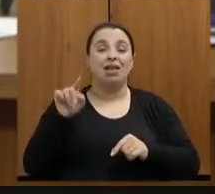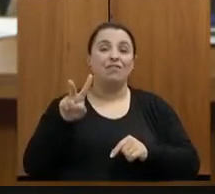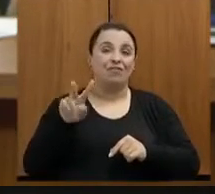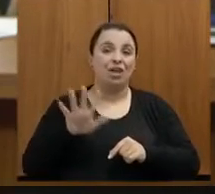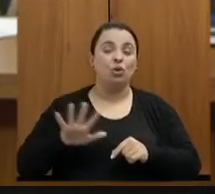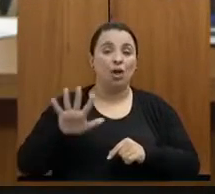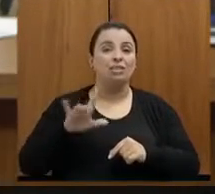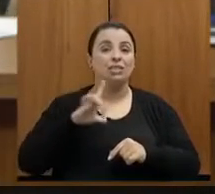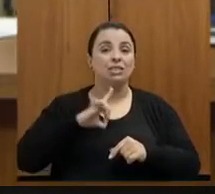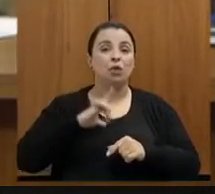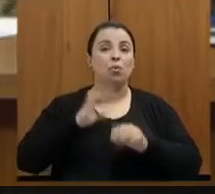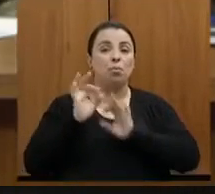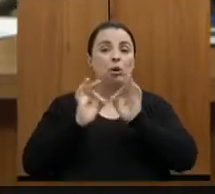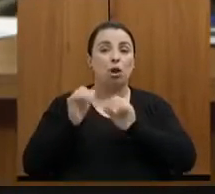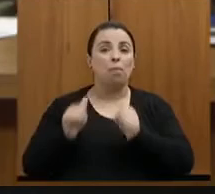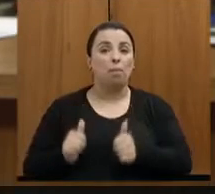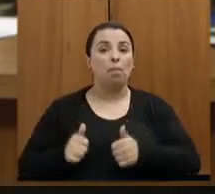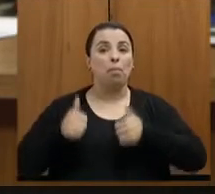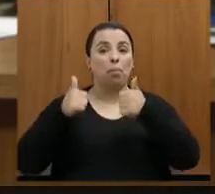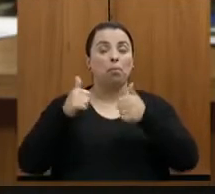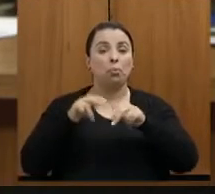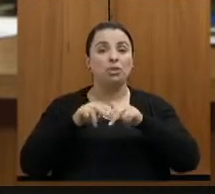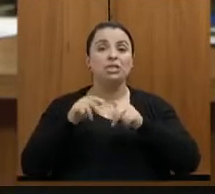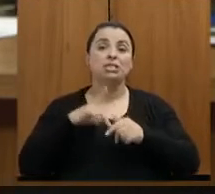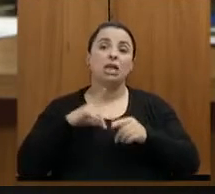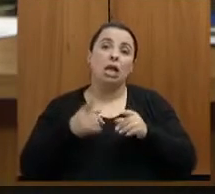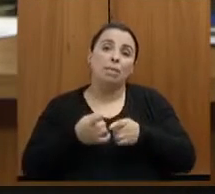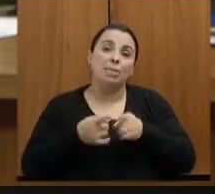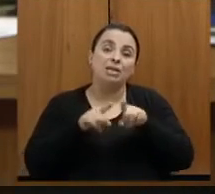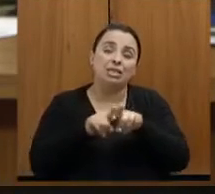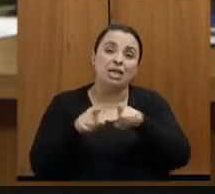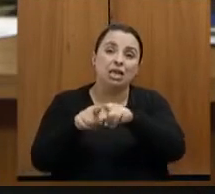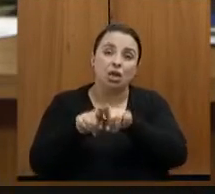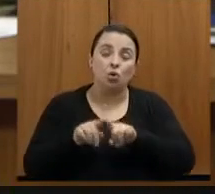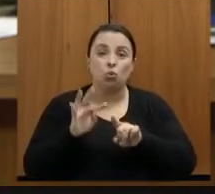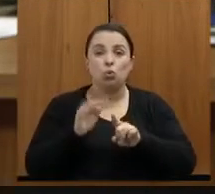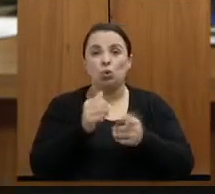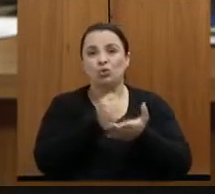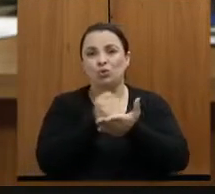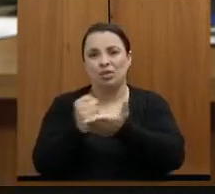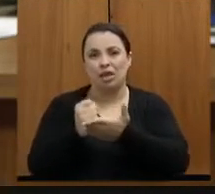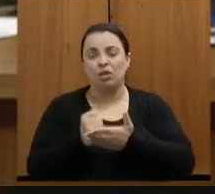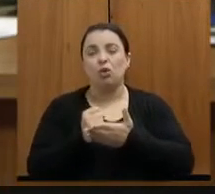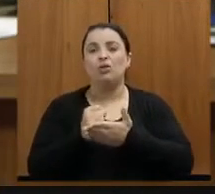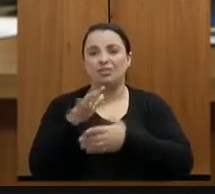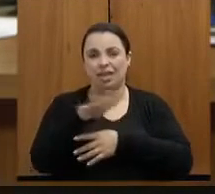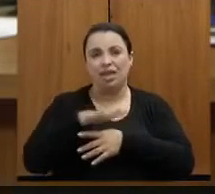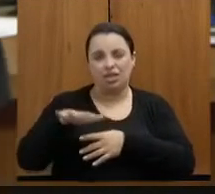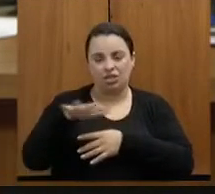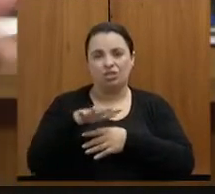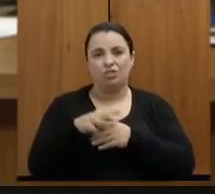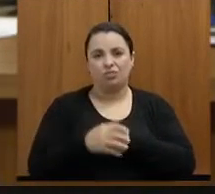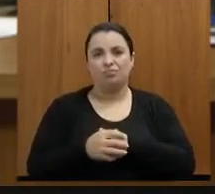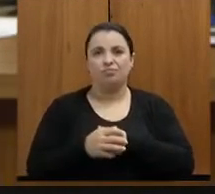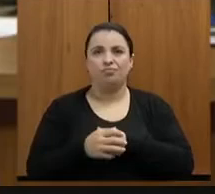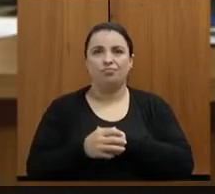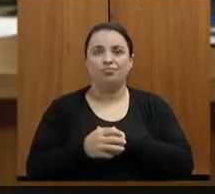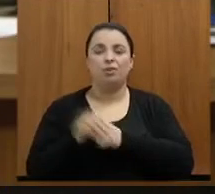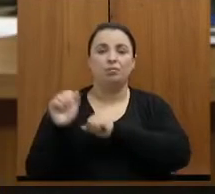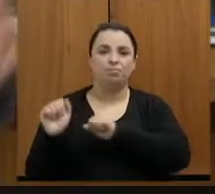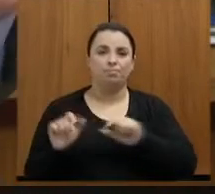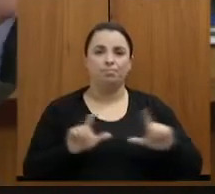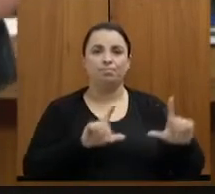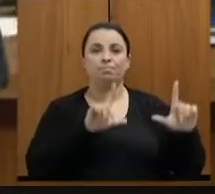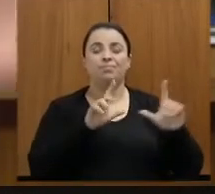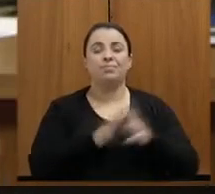bem-sucedido, porque a gente tem buscado estabelecer a parceria com todos os registradores lá da região. Então, pode passar o slide.